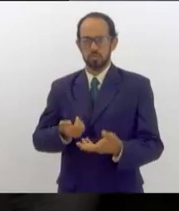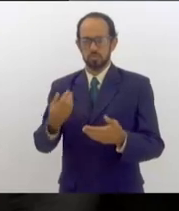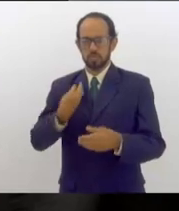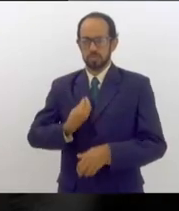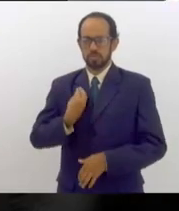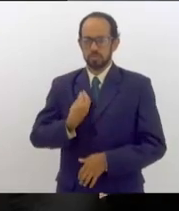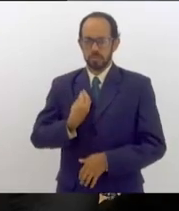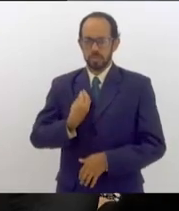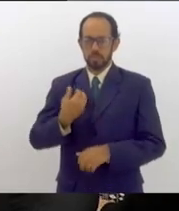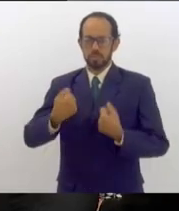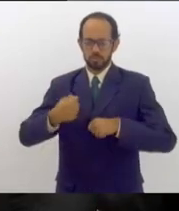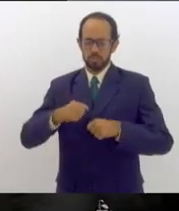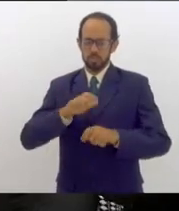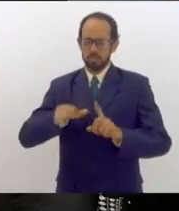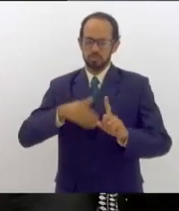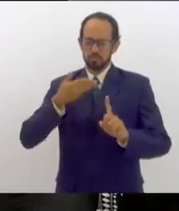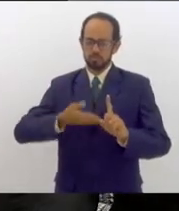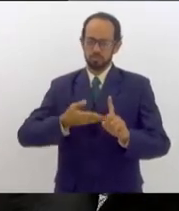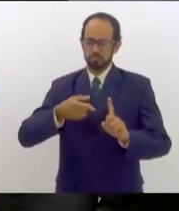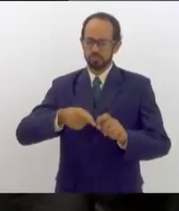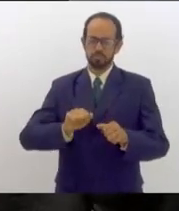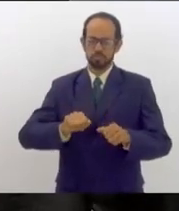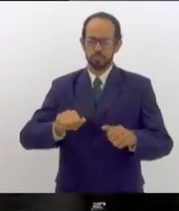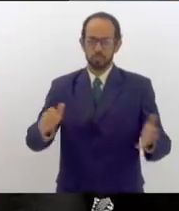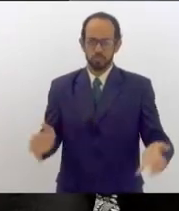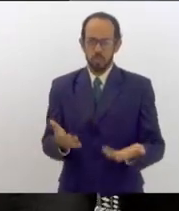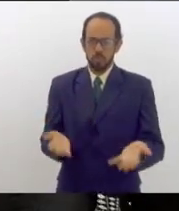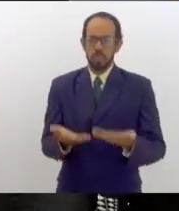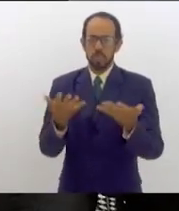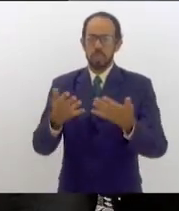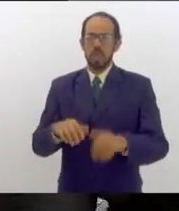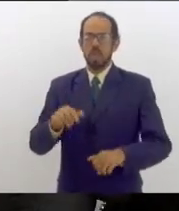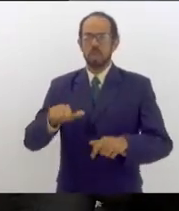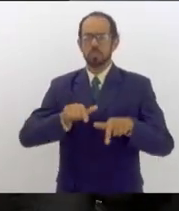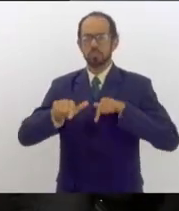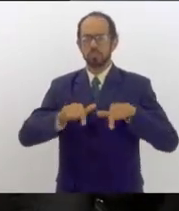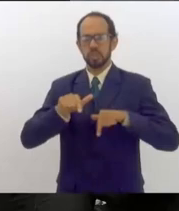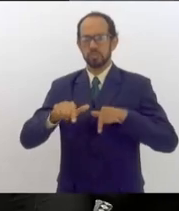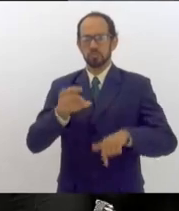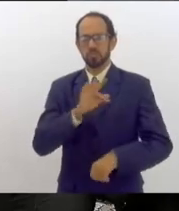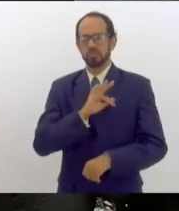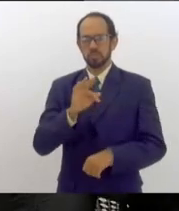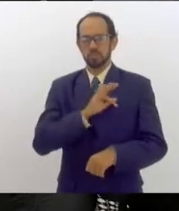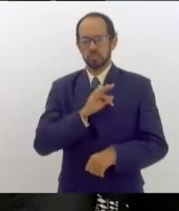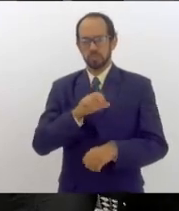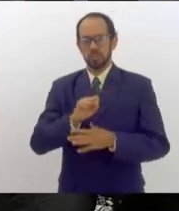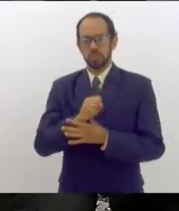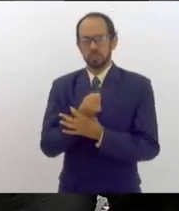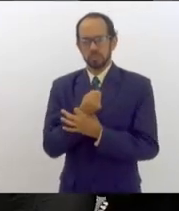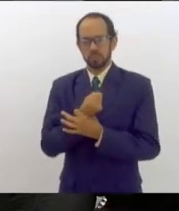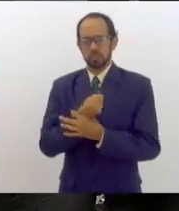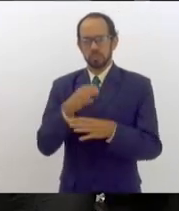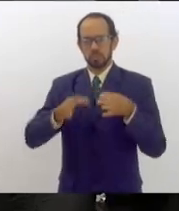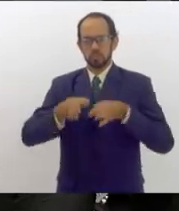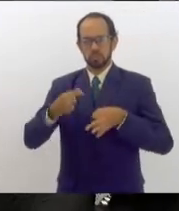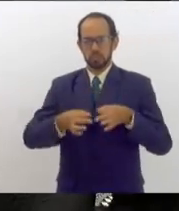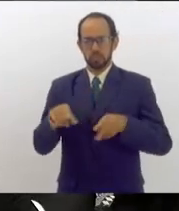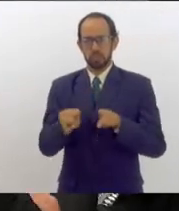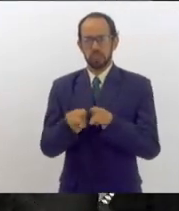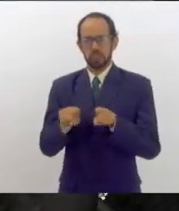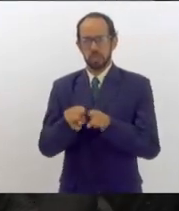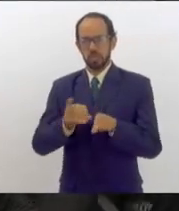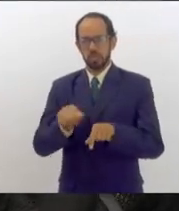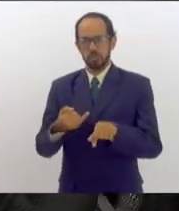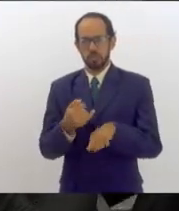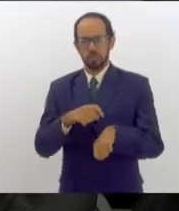se debruçar sobre esse tema preservar atividade policial dar segurança jurídica para esses policiais e para as famílias e aproveitar o momento